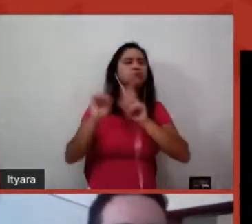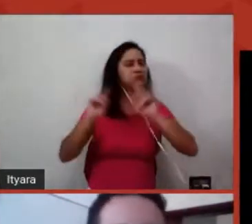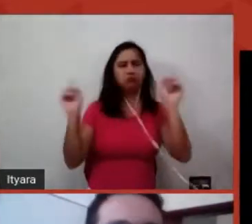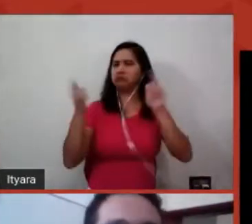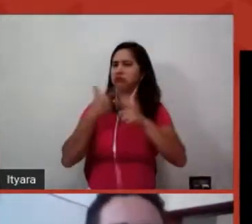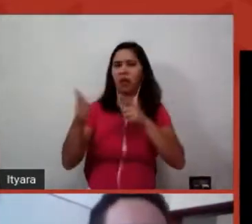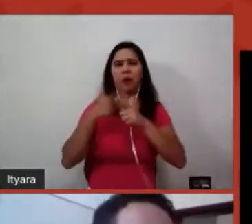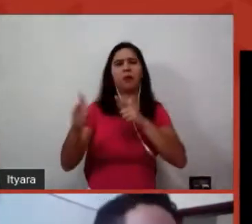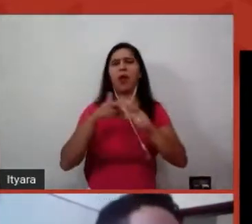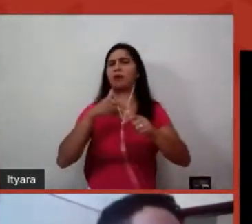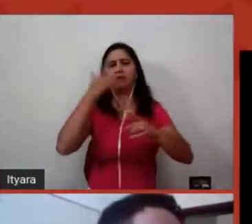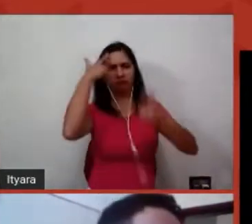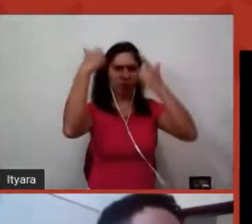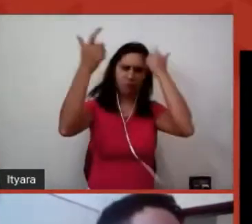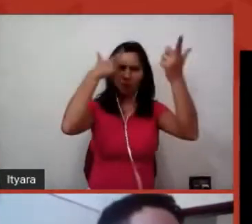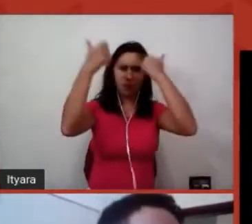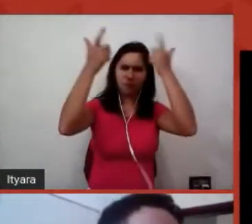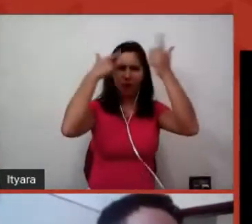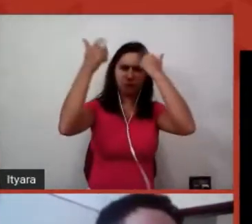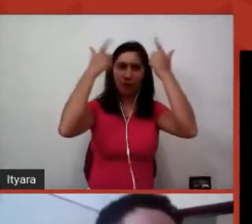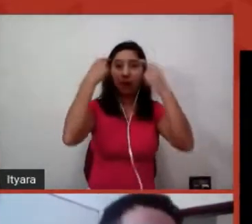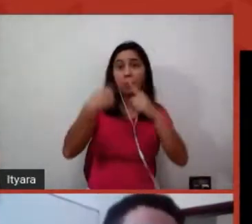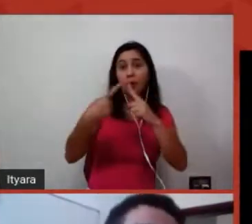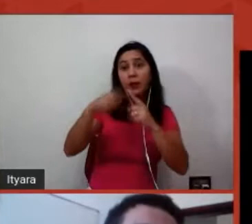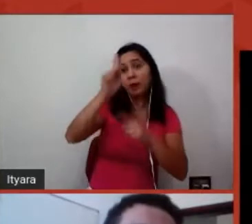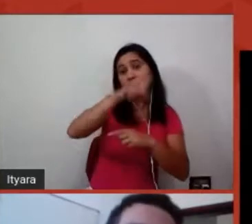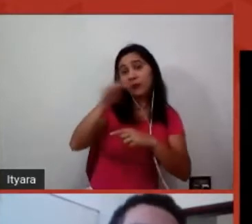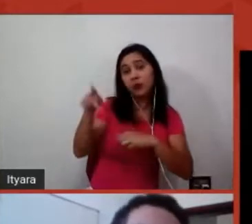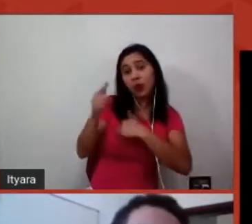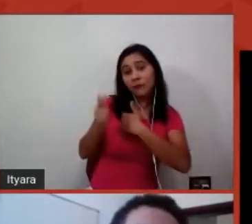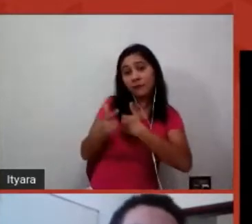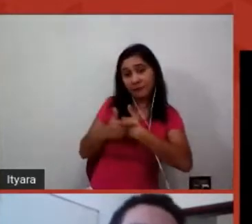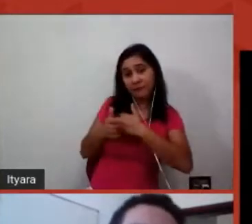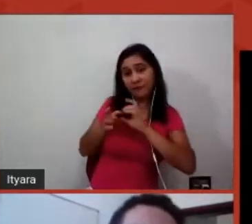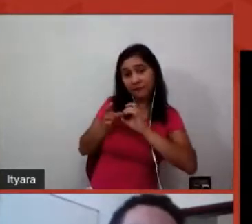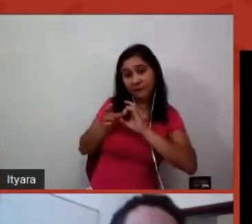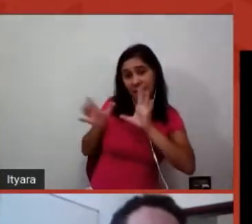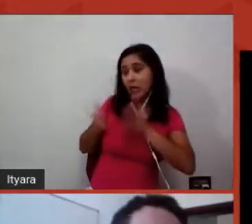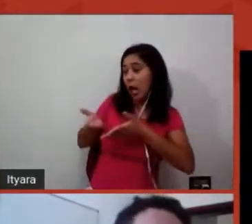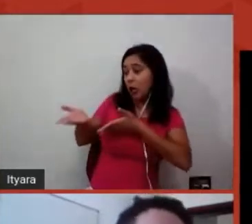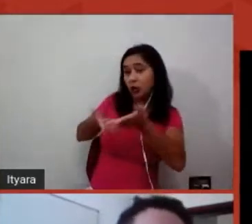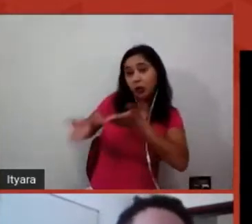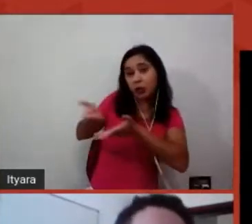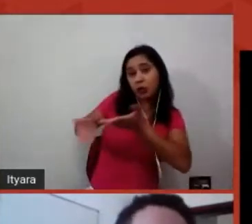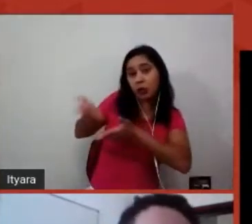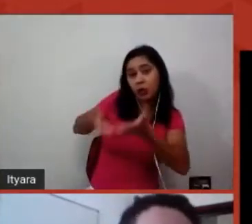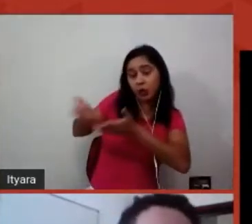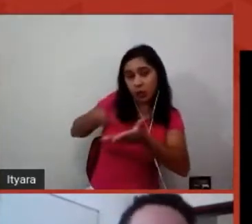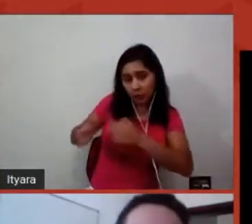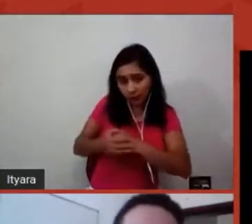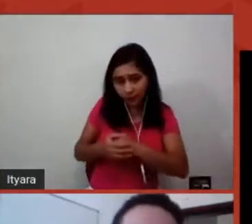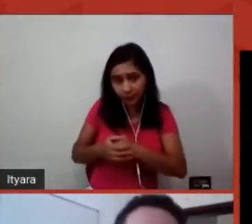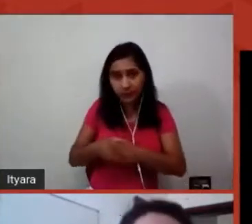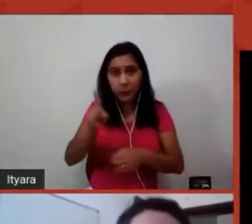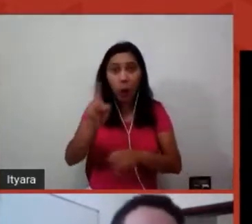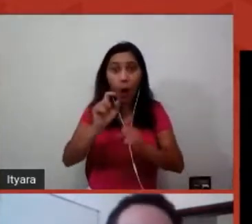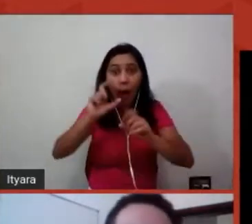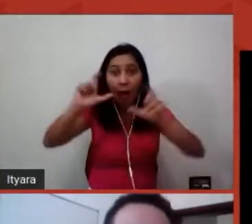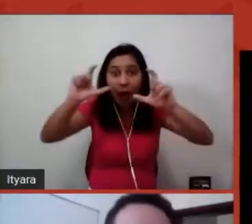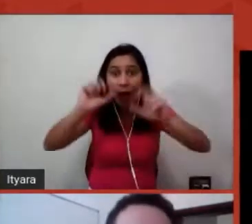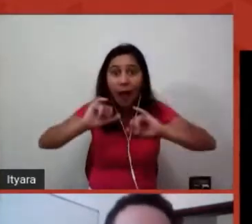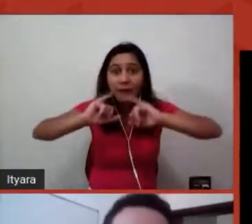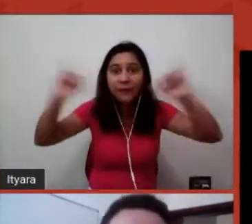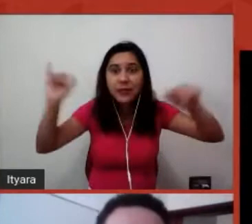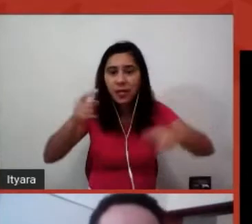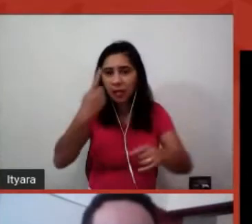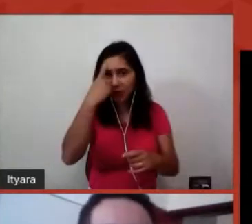o caminho, obviamente, com a ajuda do facilitador. Então, é importante destacar que esse primeiro encontro não deve ser feito com consulta. Né? A consulta tem que